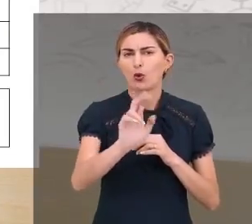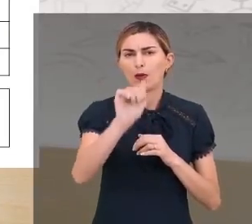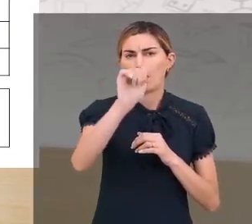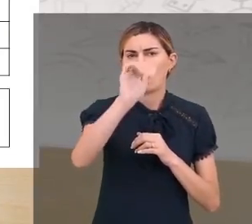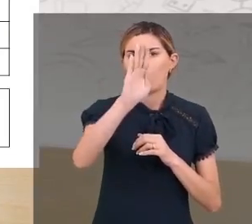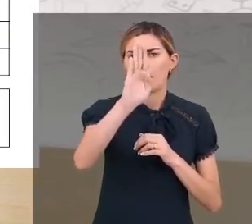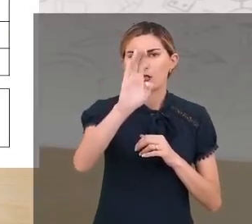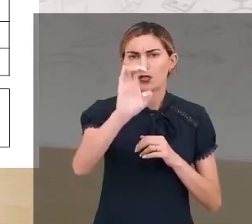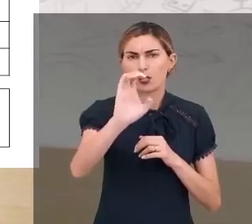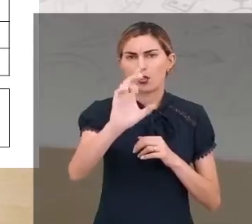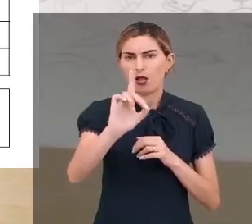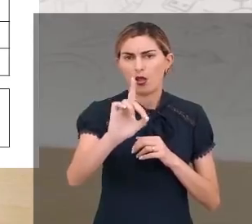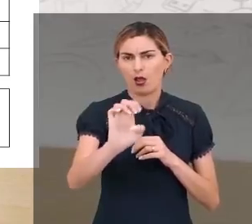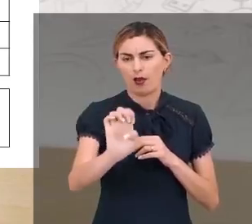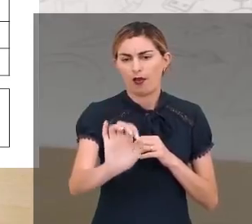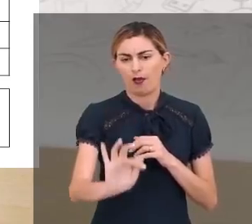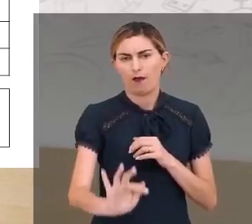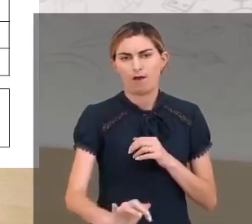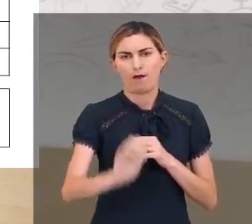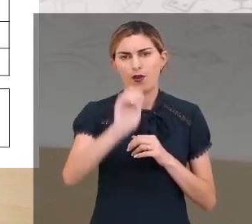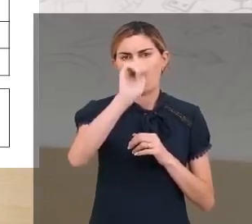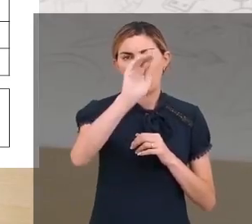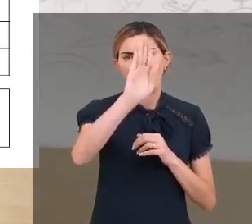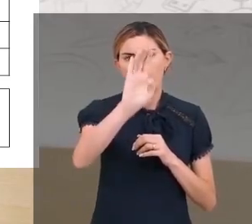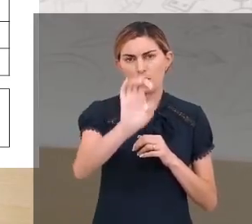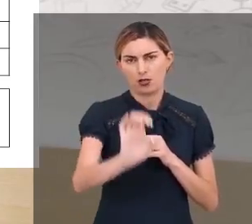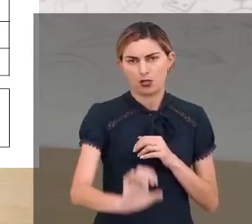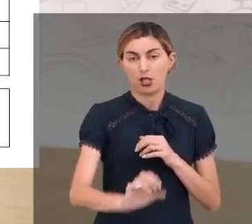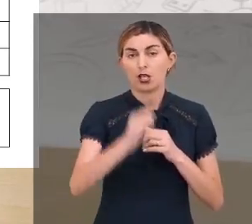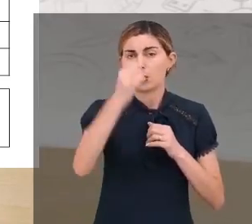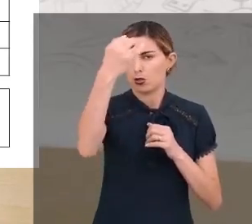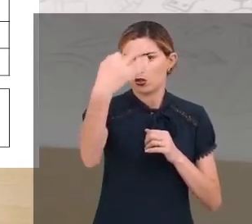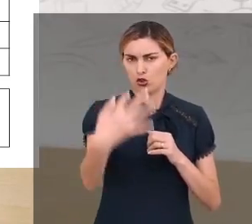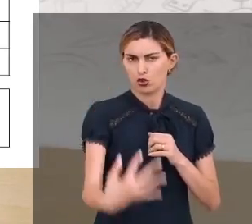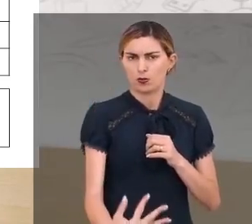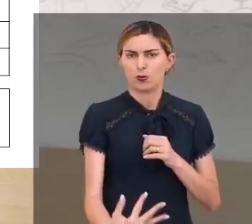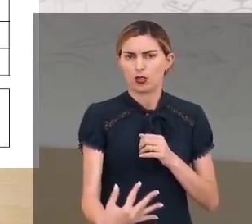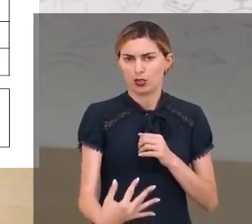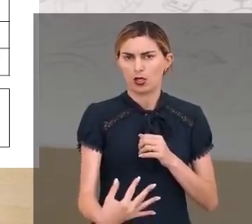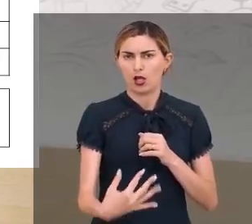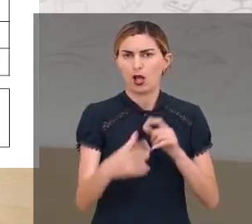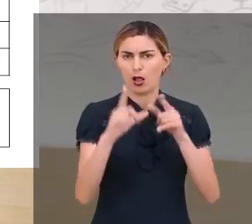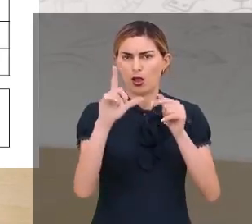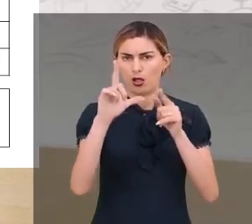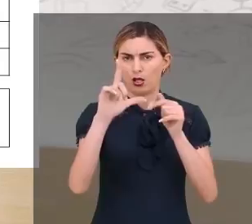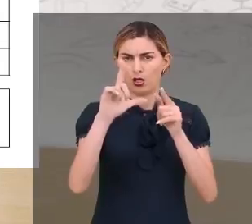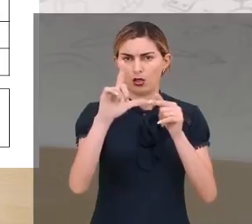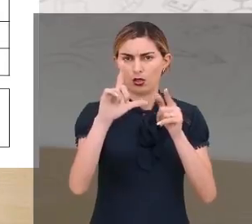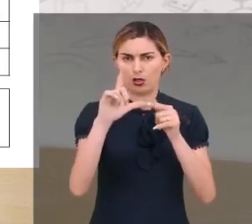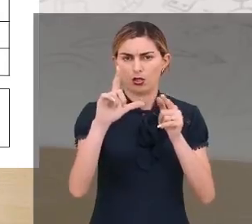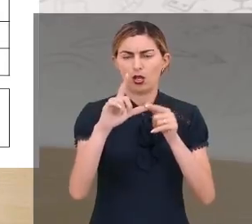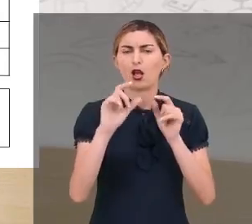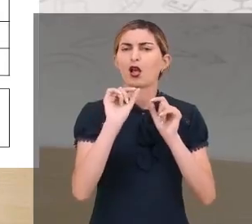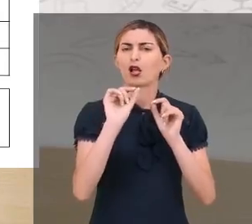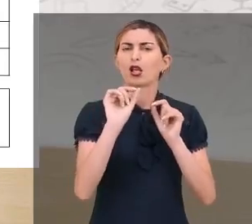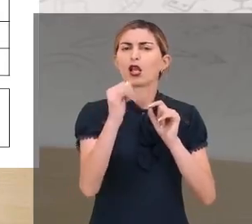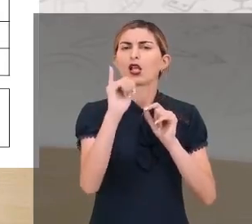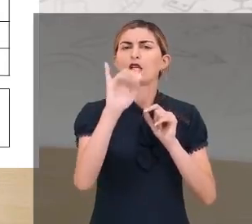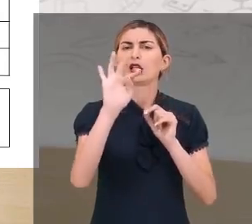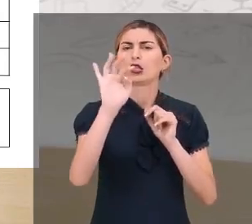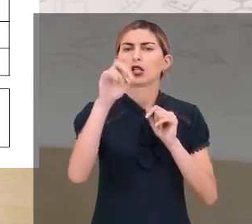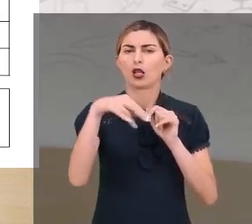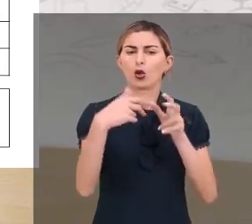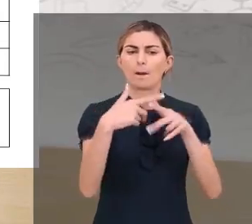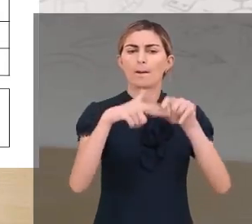alfabética. E o que seria codificar alfabeticamente? É determinar em conjunto de letras código para